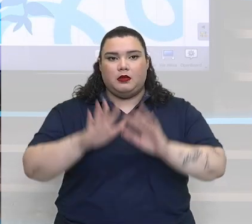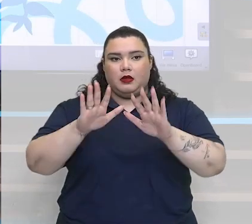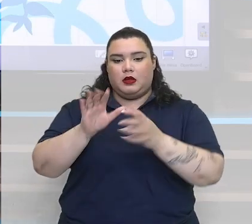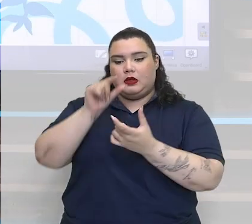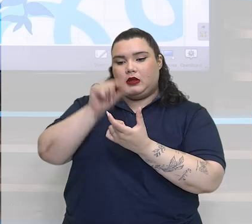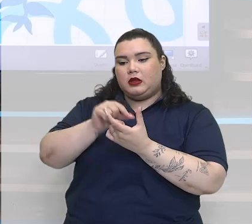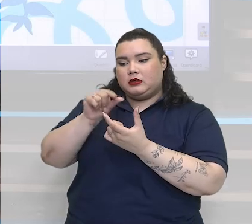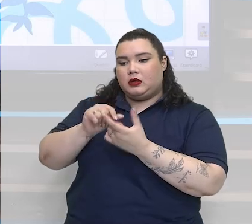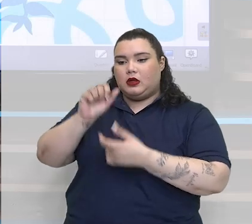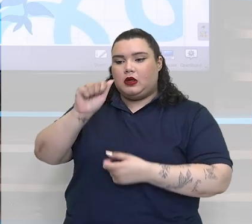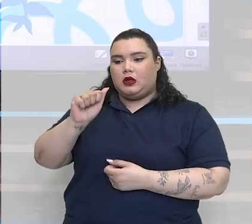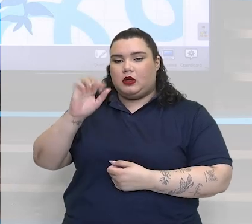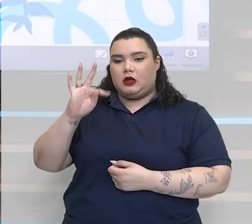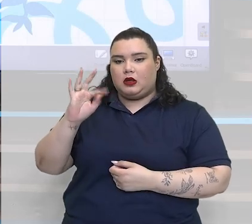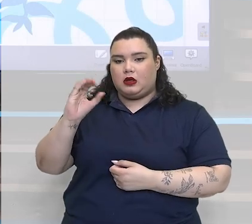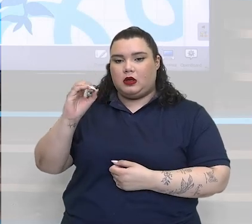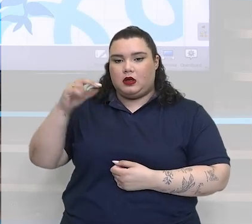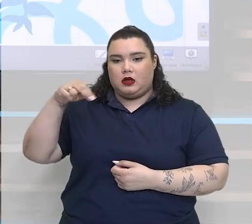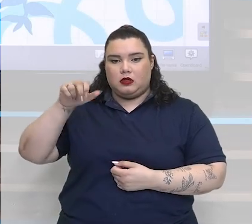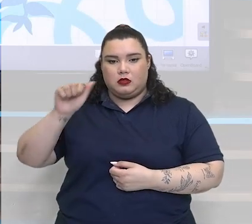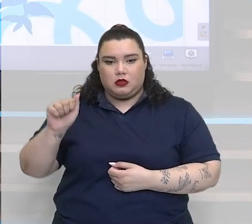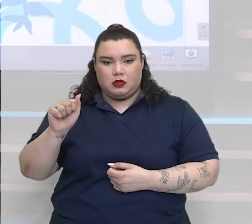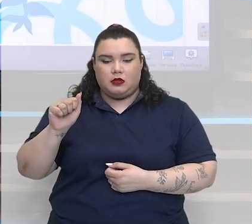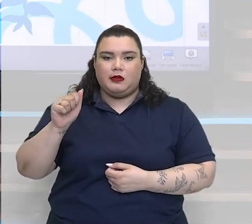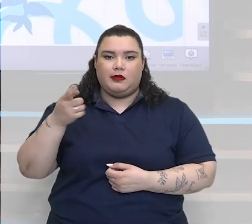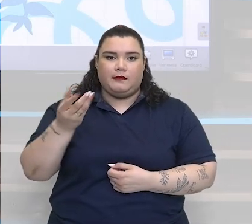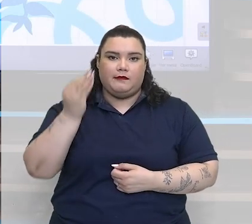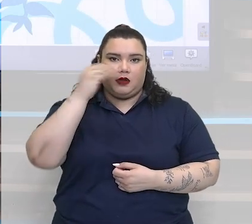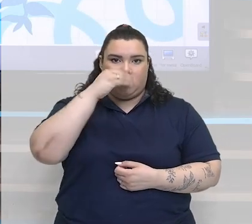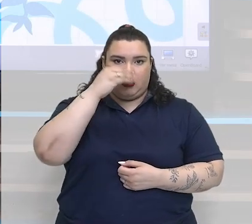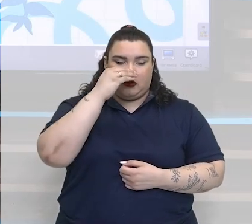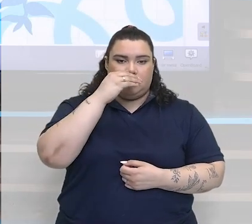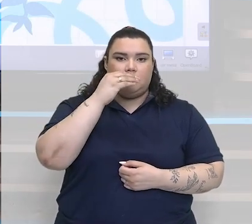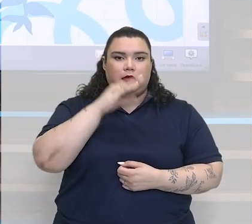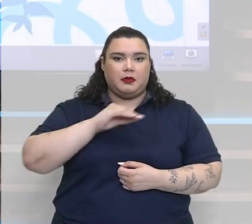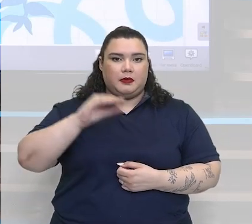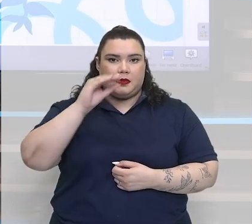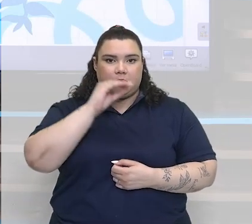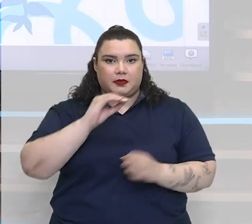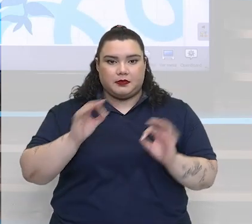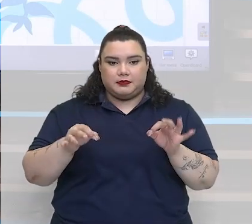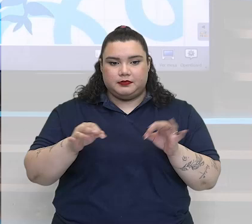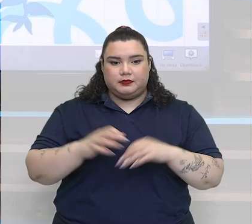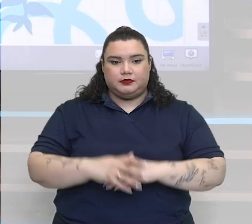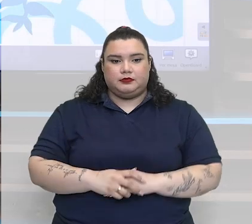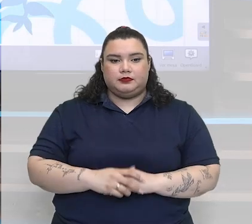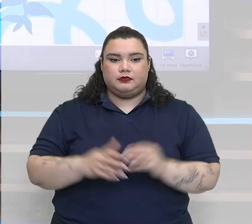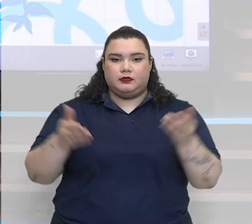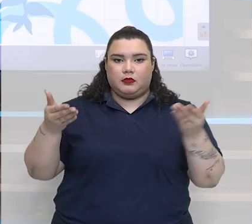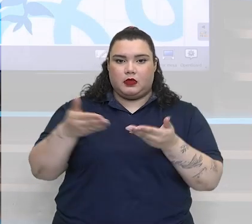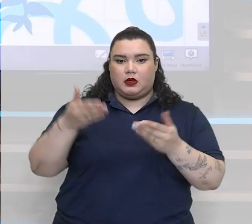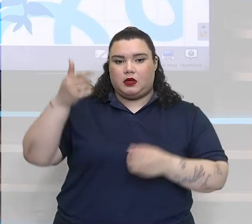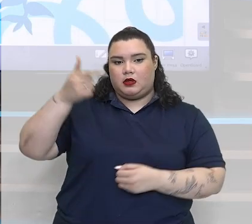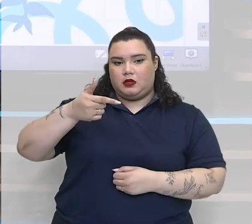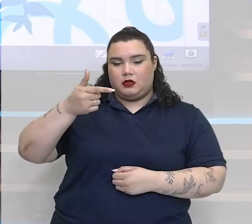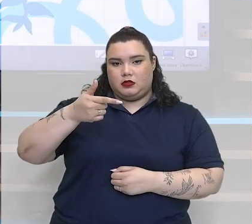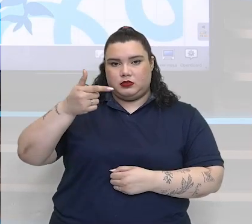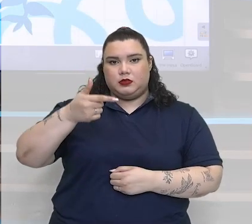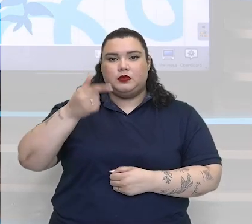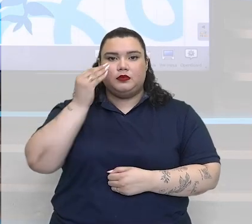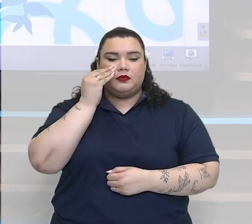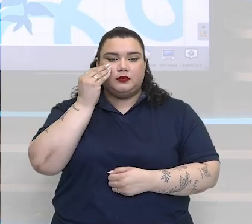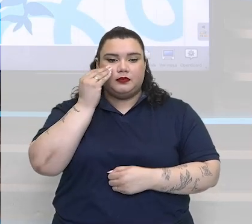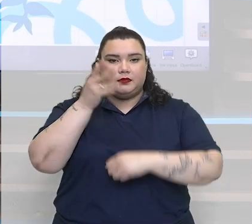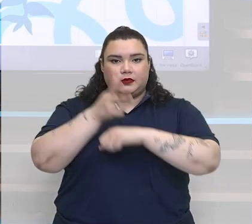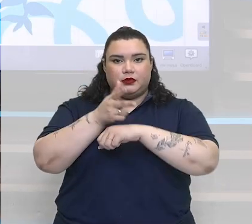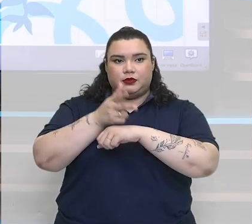átona, mais fraca, a pronúncia é um pouco mais fraca. Vamos então para o segundo áudio. Vamos